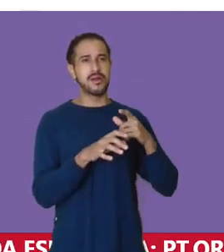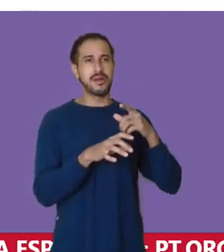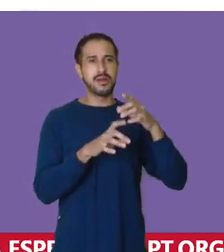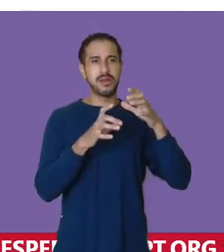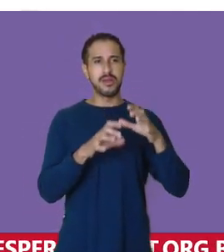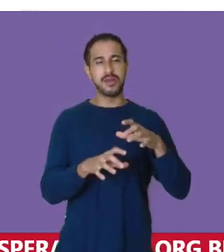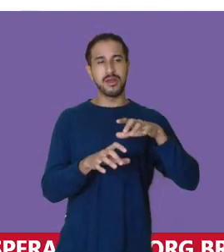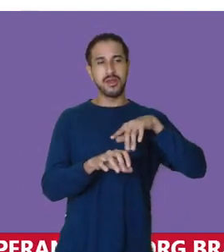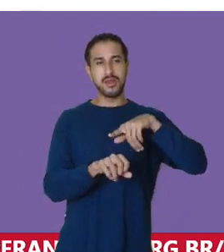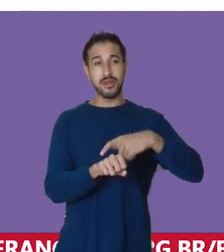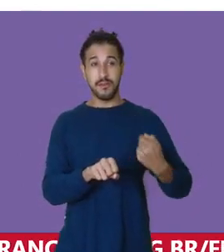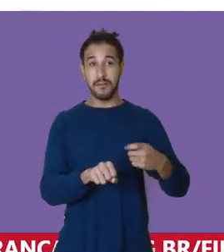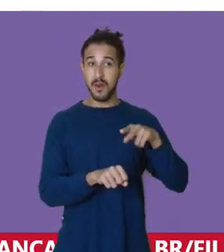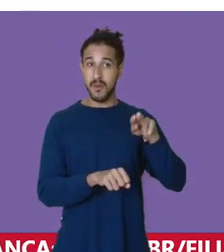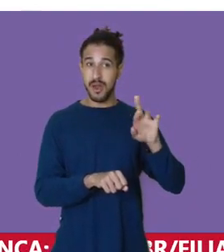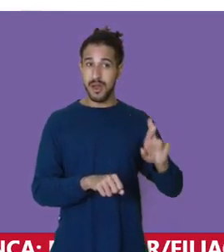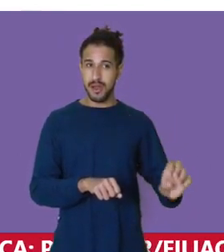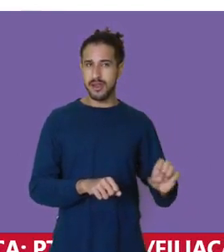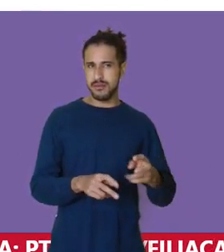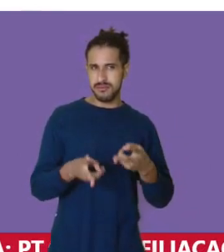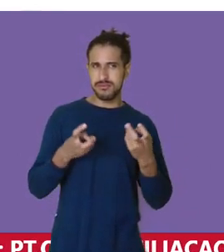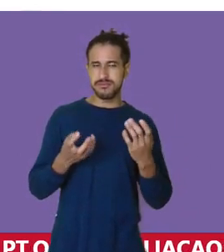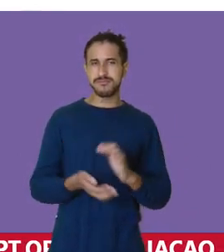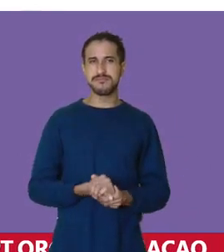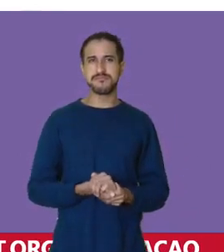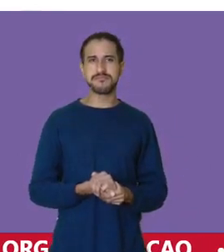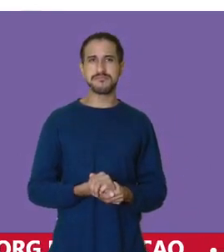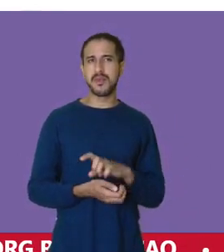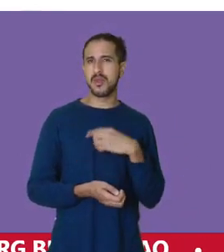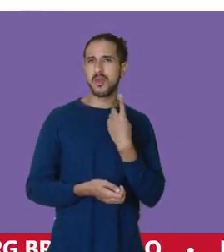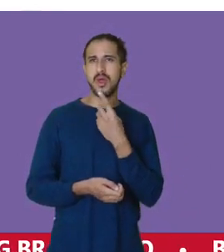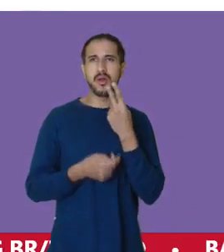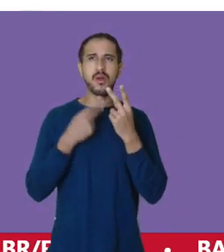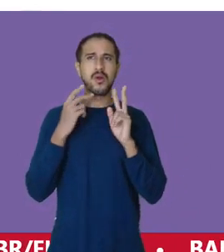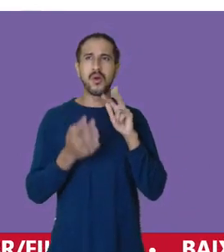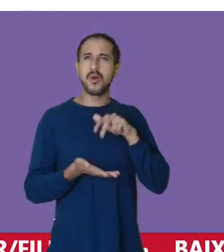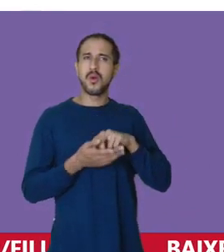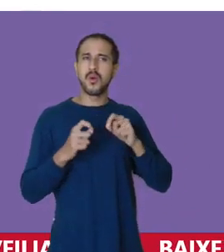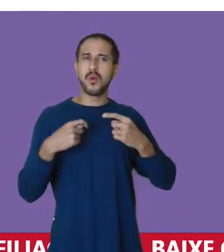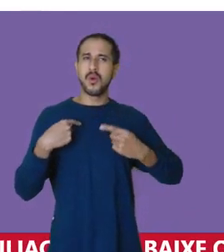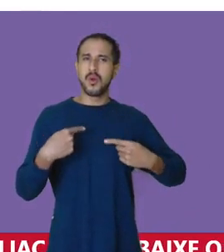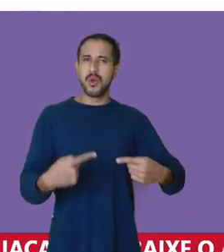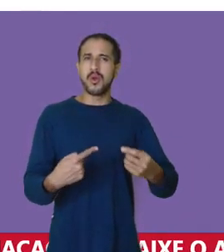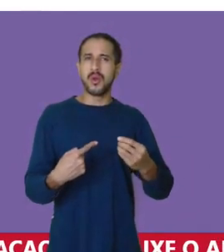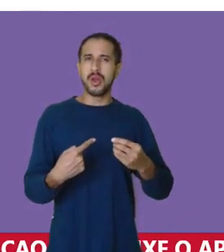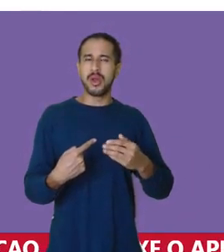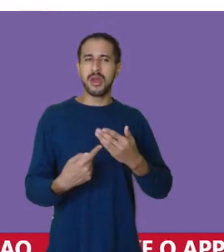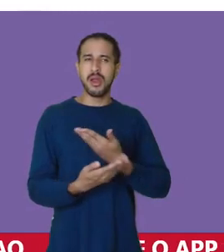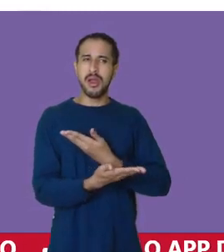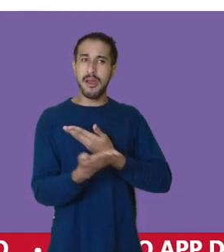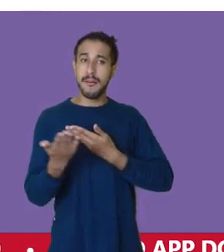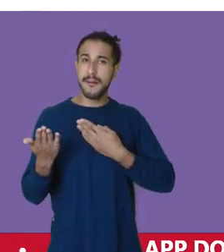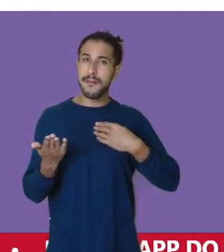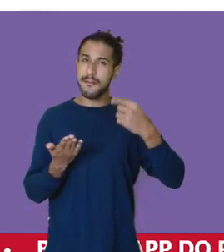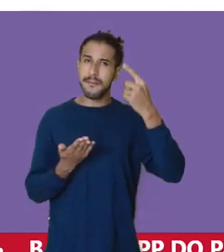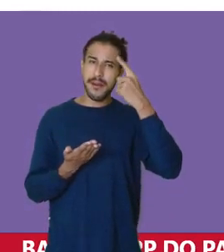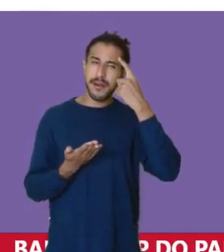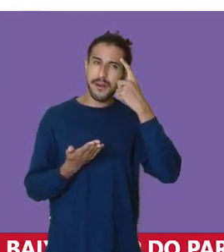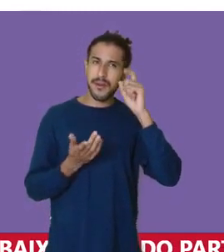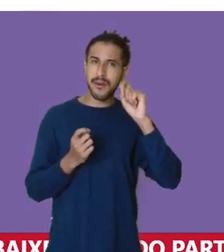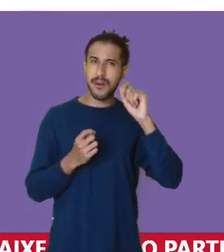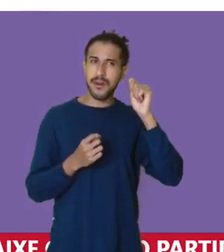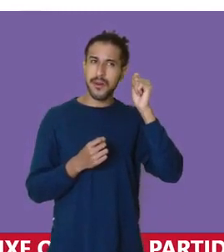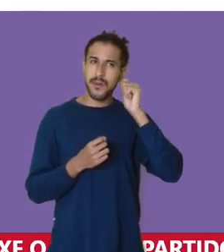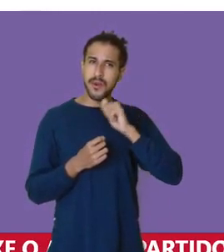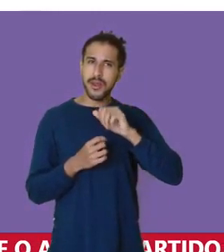Palmares. Veja, e aí a gente está falando aqui num debate com colegas que estão pensando as mulheres